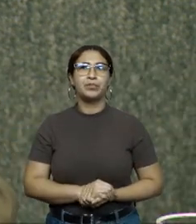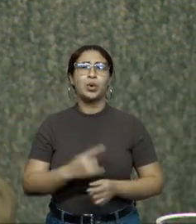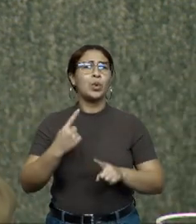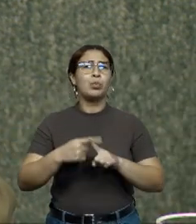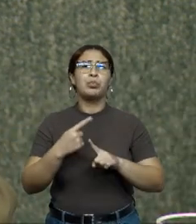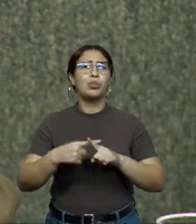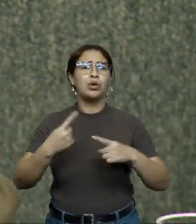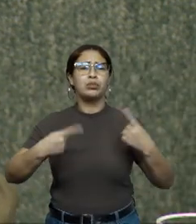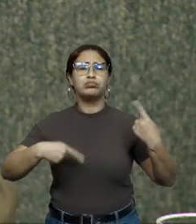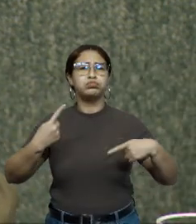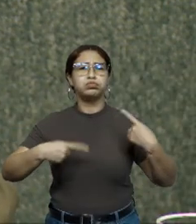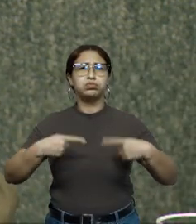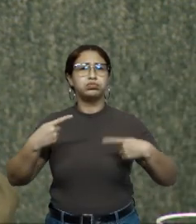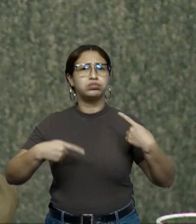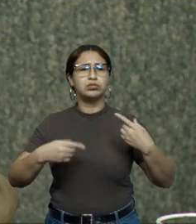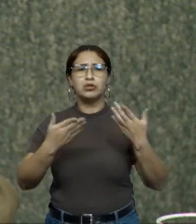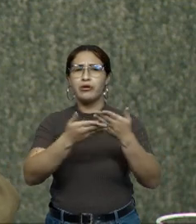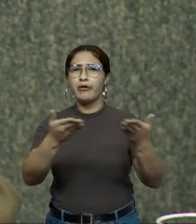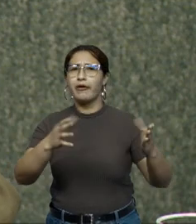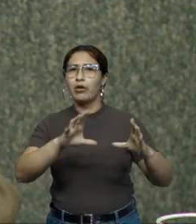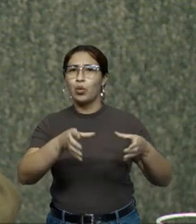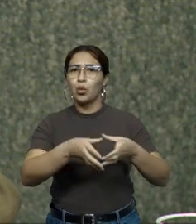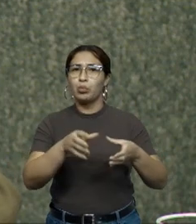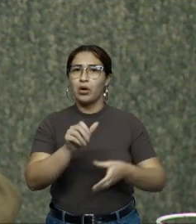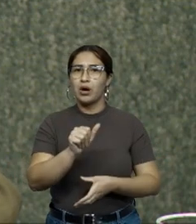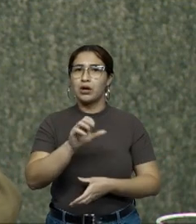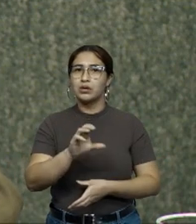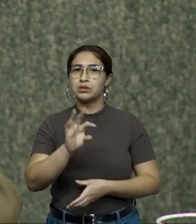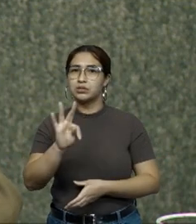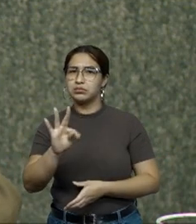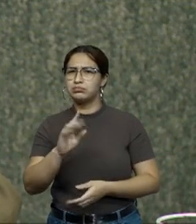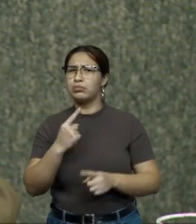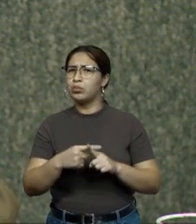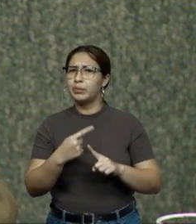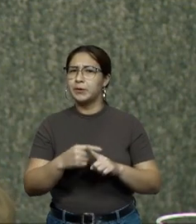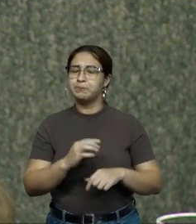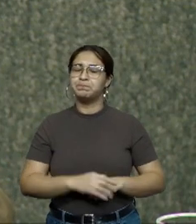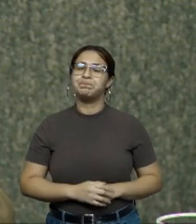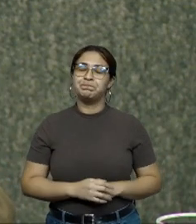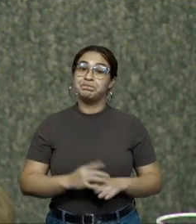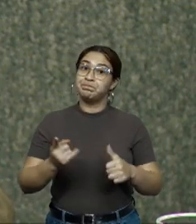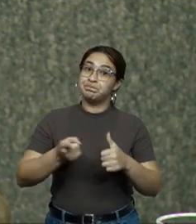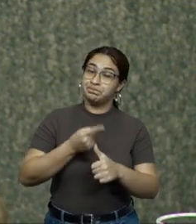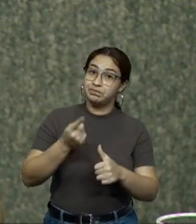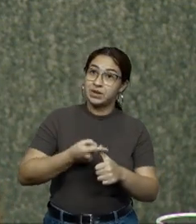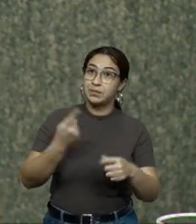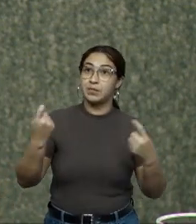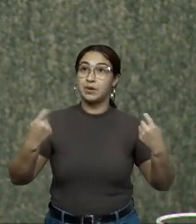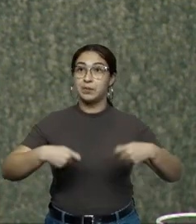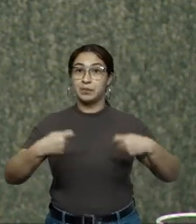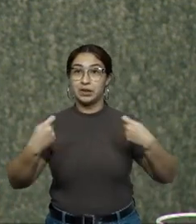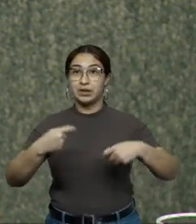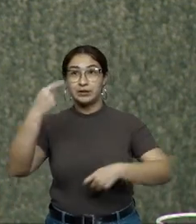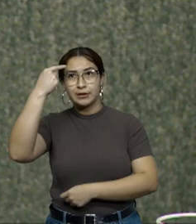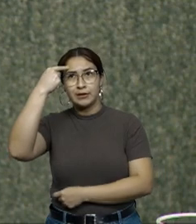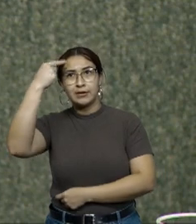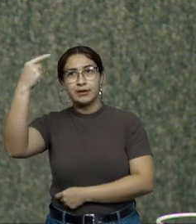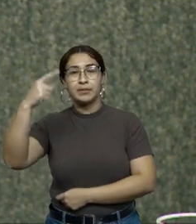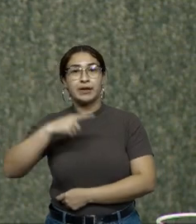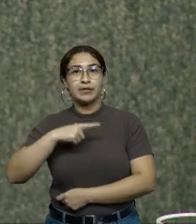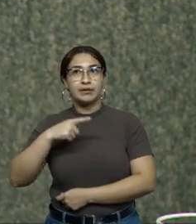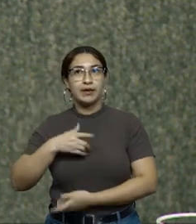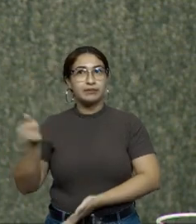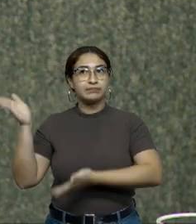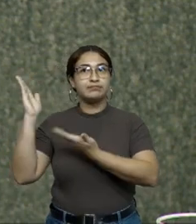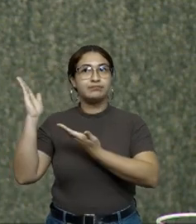discutindo hoje a situação dos aceites em primeiro lugar a gente precisa relembrar que nós temos um